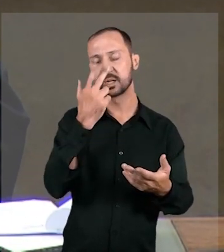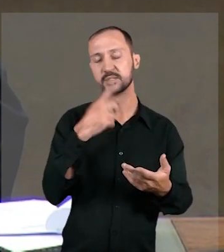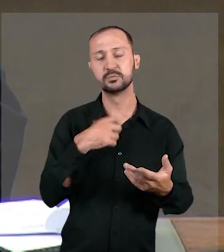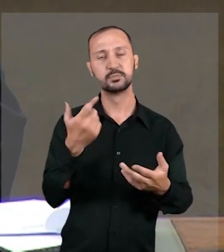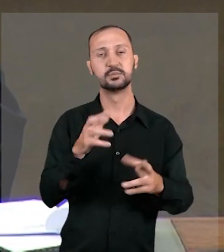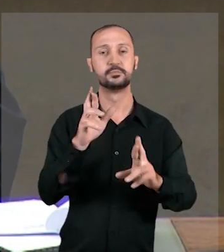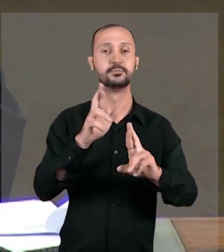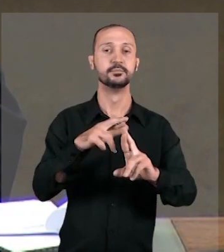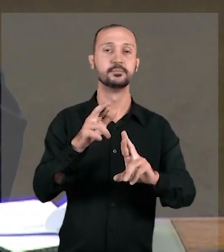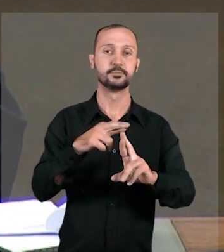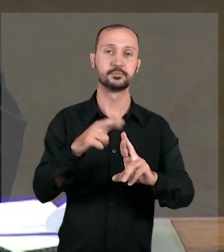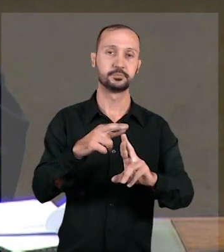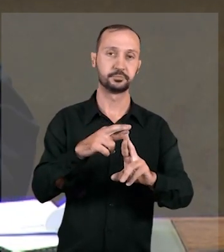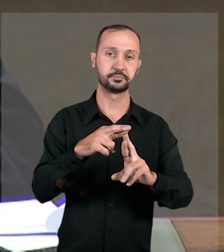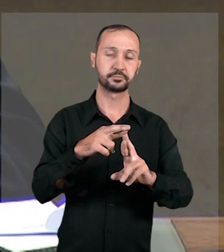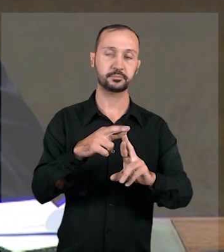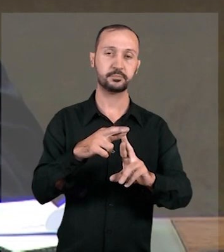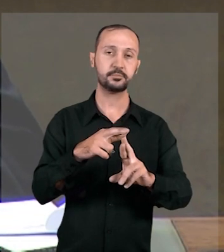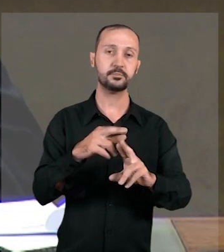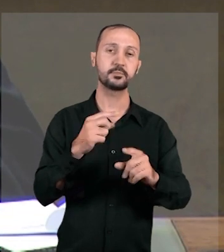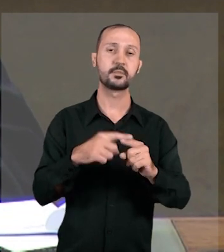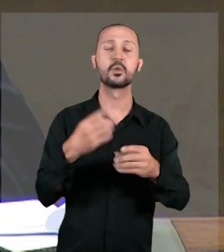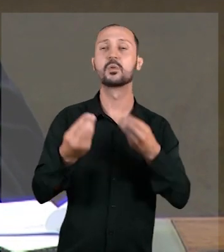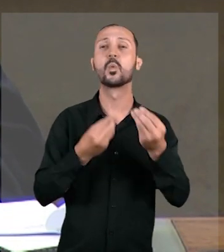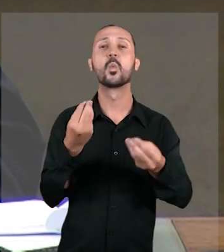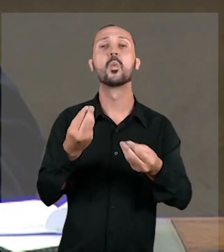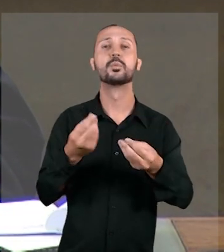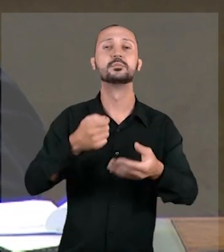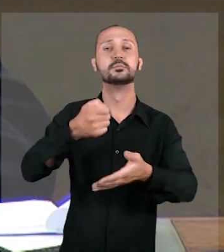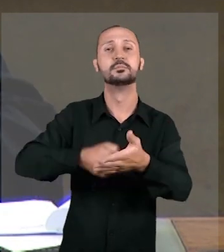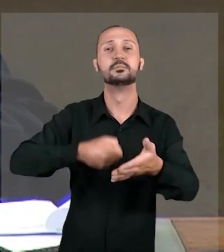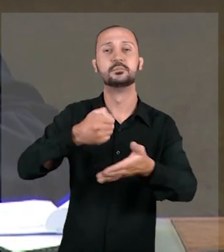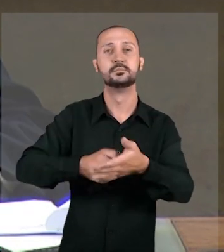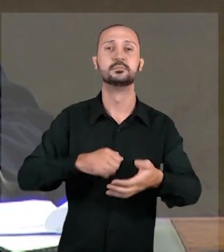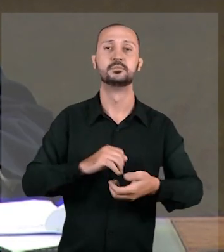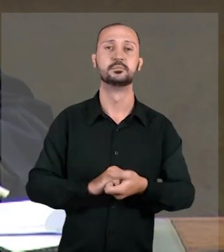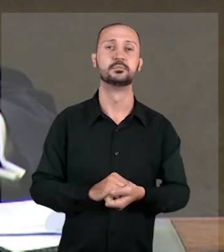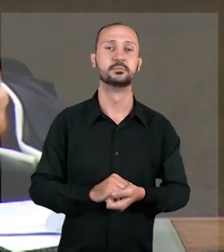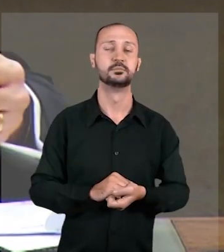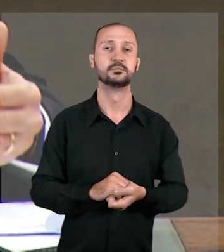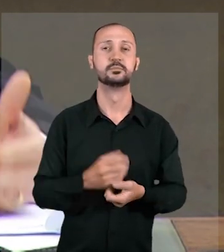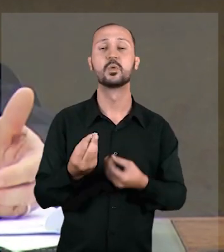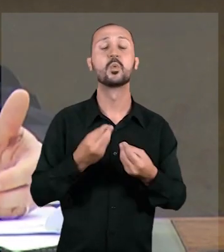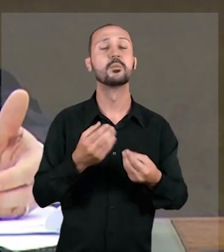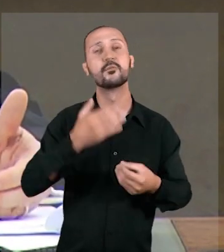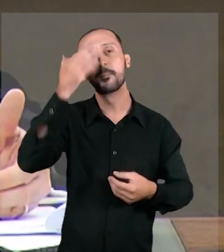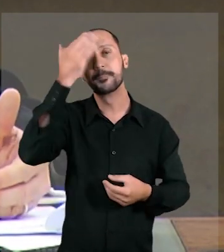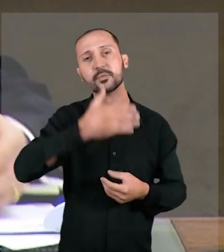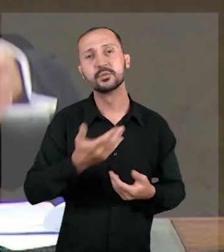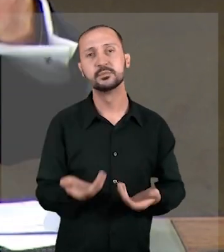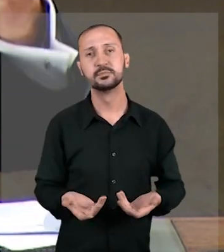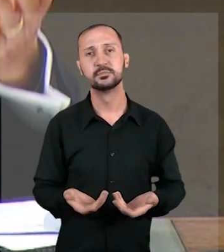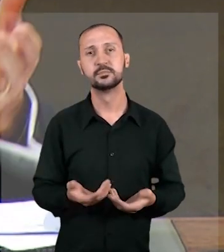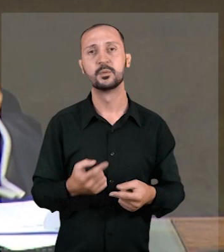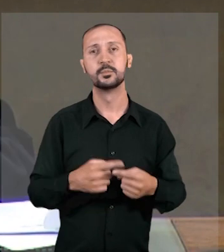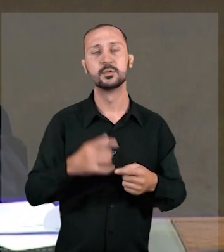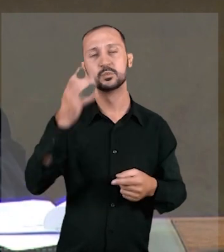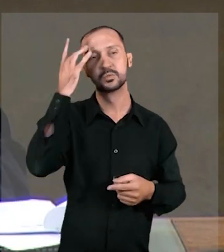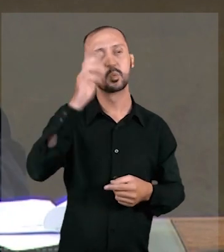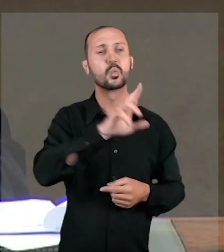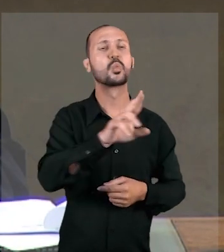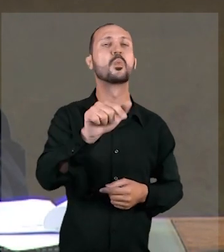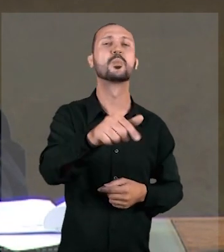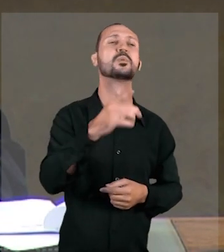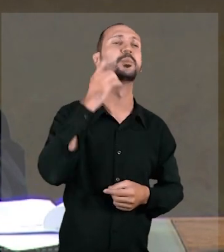baixíssima representatividade democrática, porque um não tem de quem cobrar e o outro não tem a quem prestar contas. É por isso que a gente não sabe o